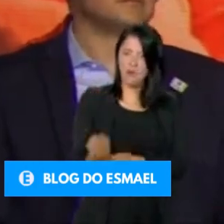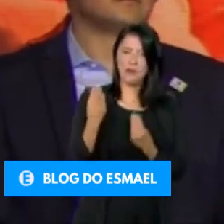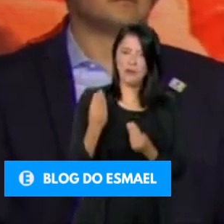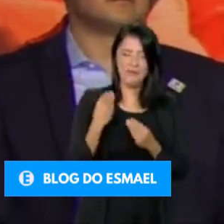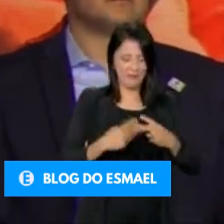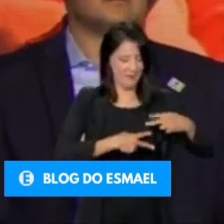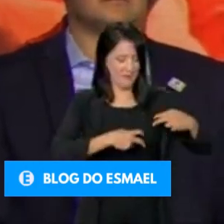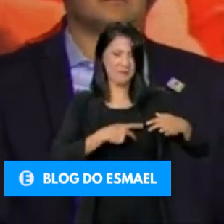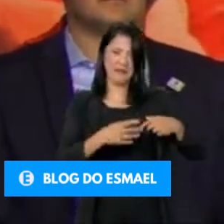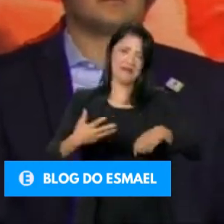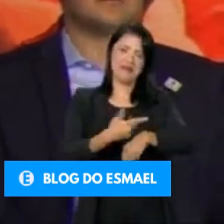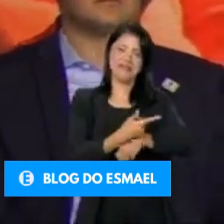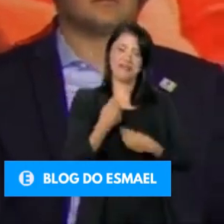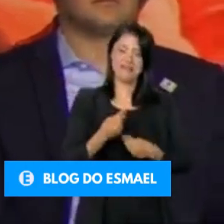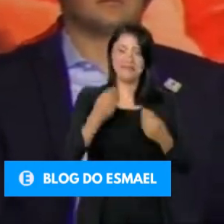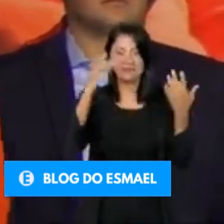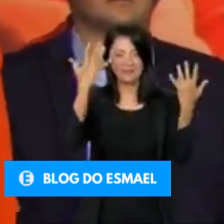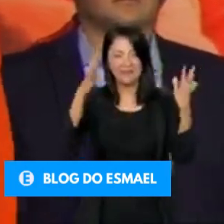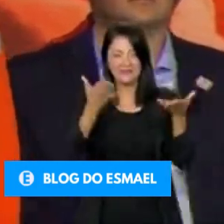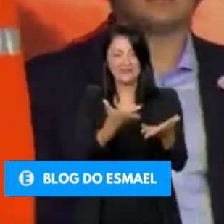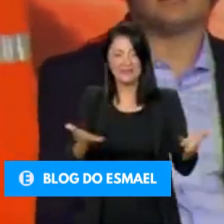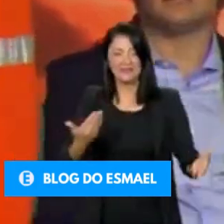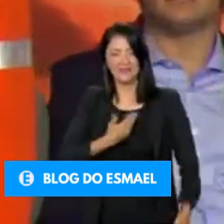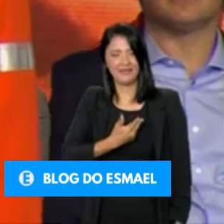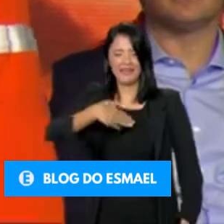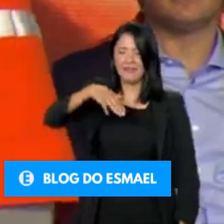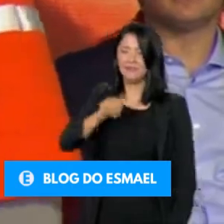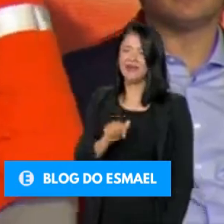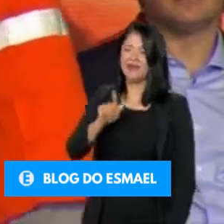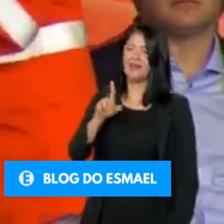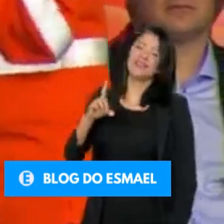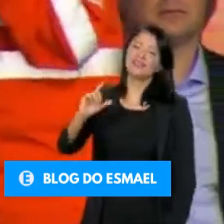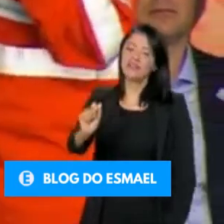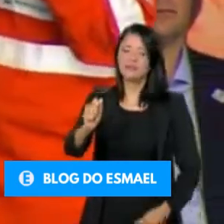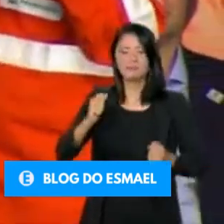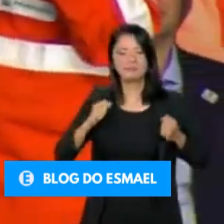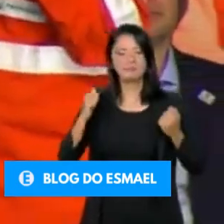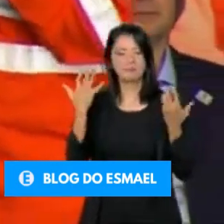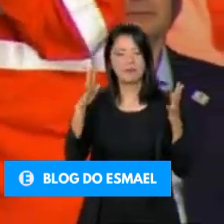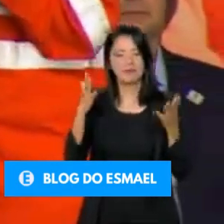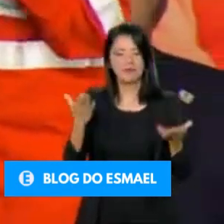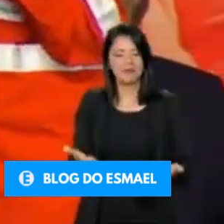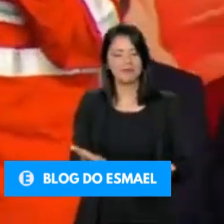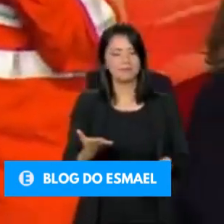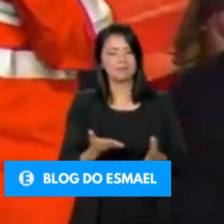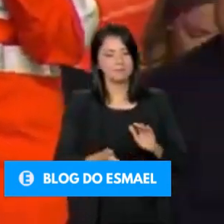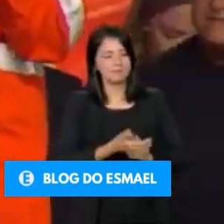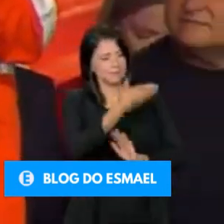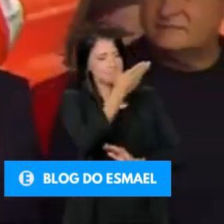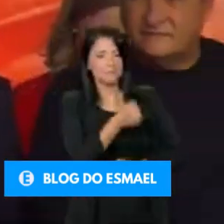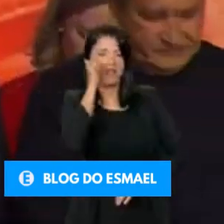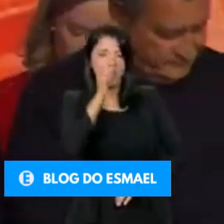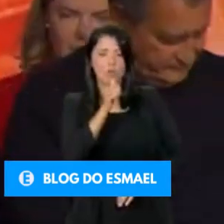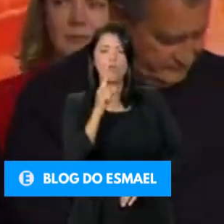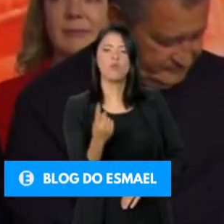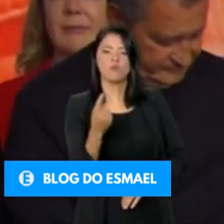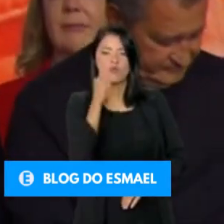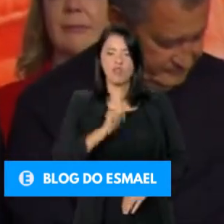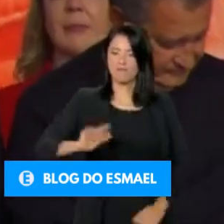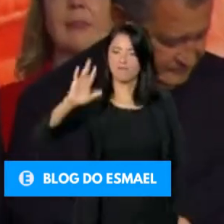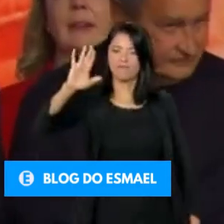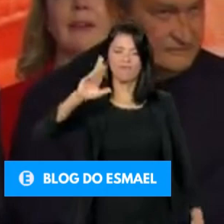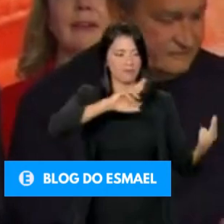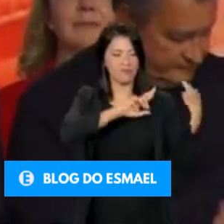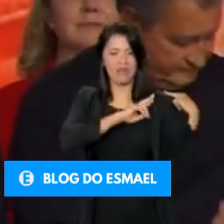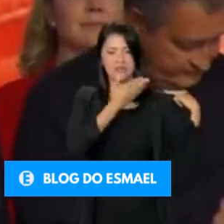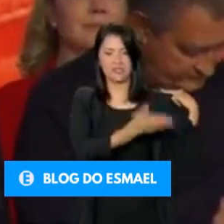da qualidade da Petrobras. Parabéns, querida companheira Magda, parabéns. Está na mão de uma mulher. Está